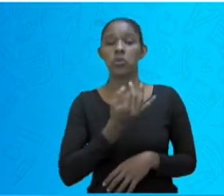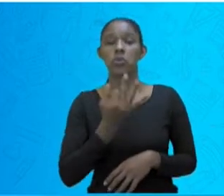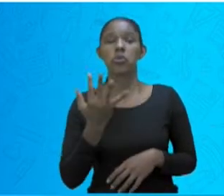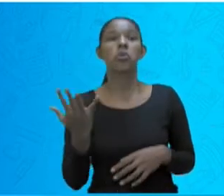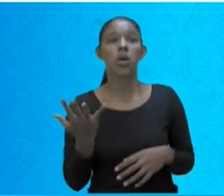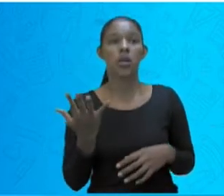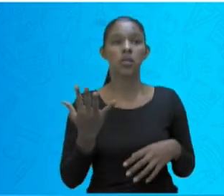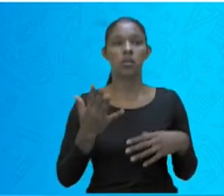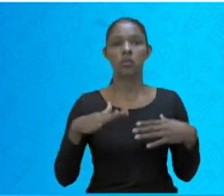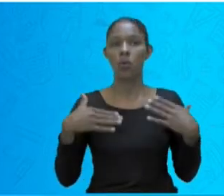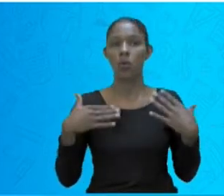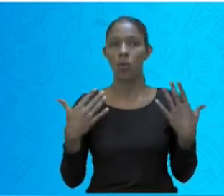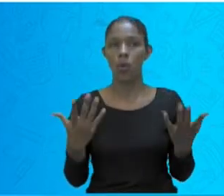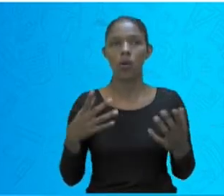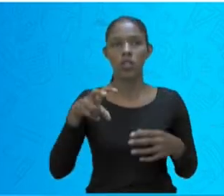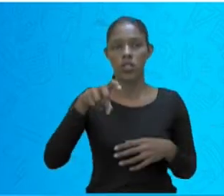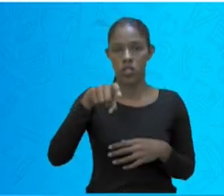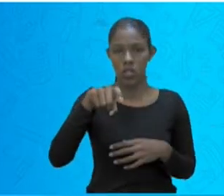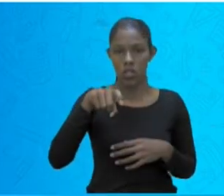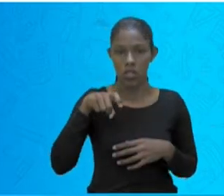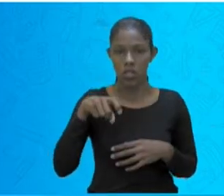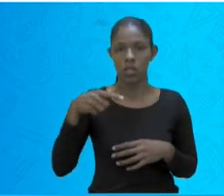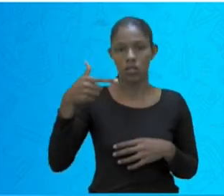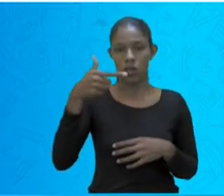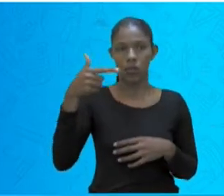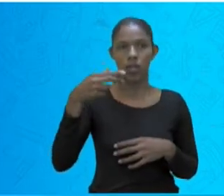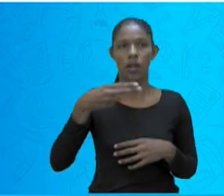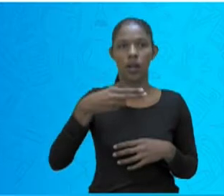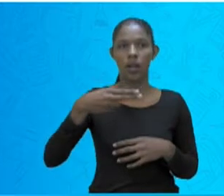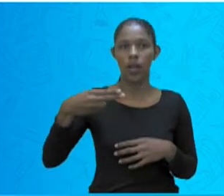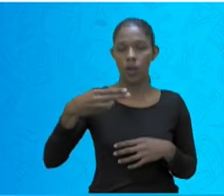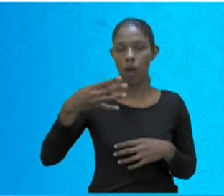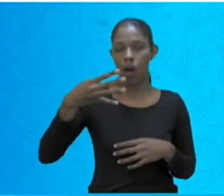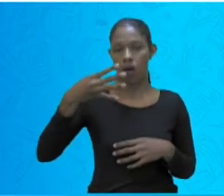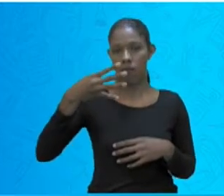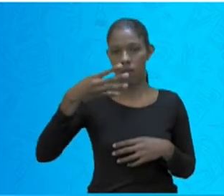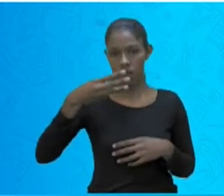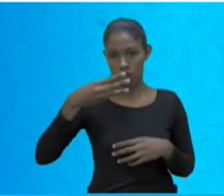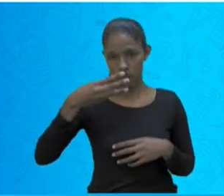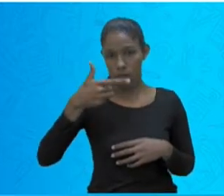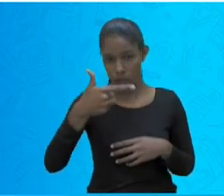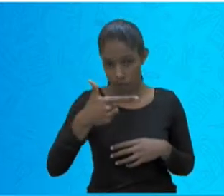23,04. Qual o número que elevado ao quadrado tem como resultado